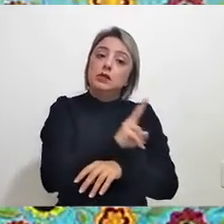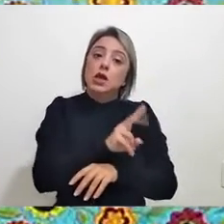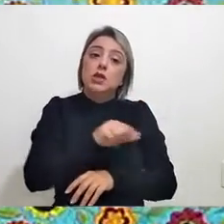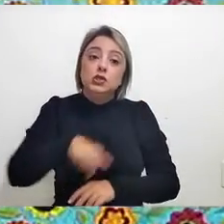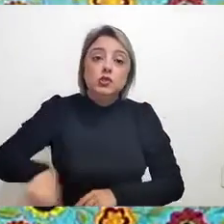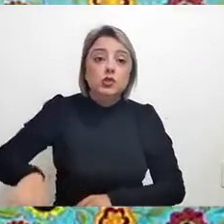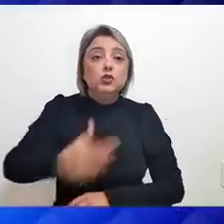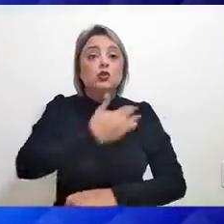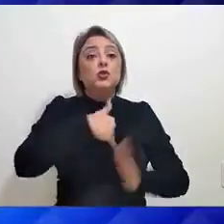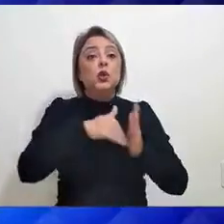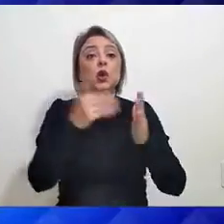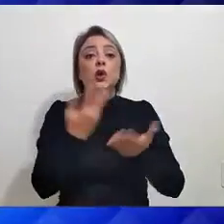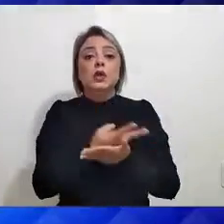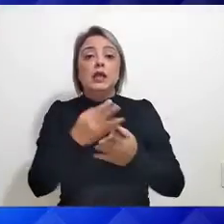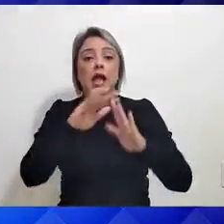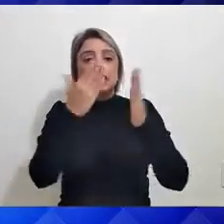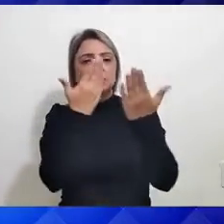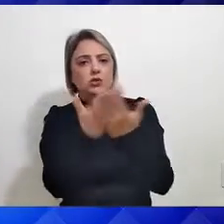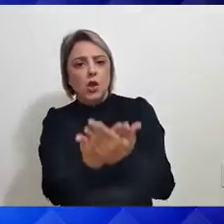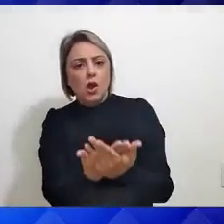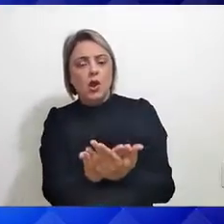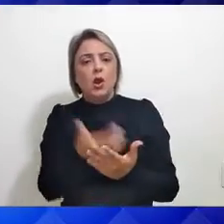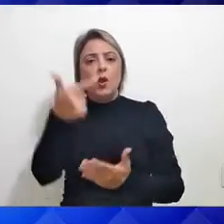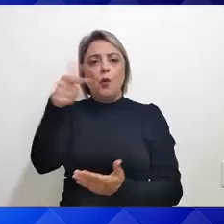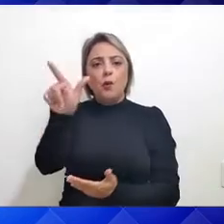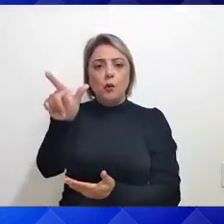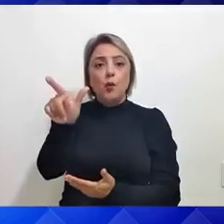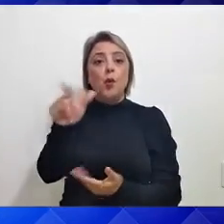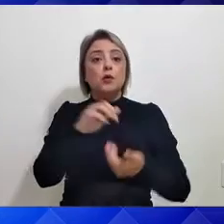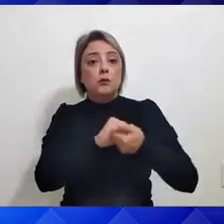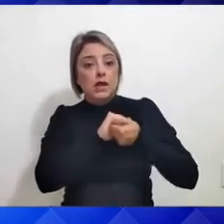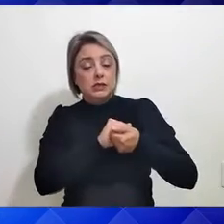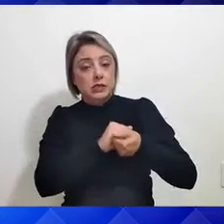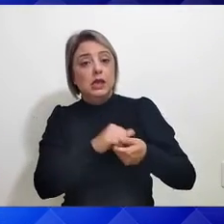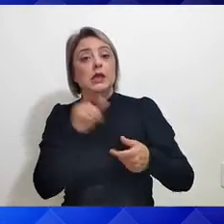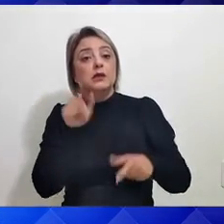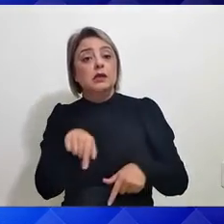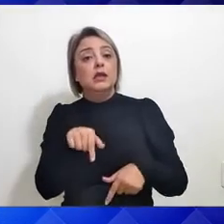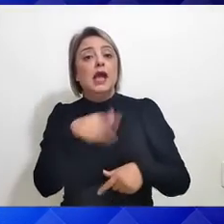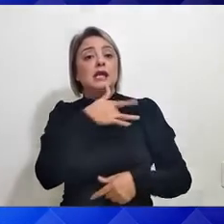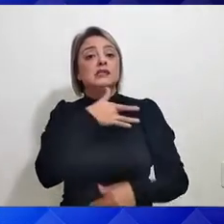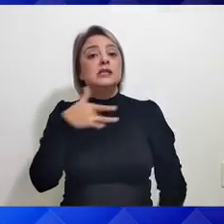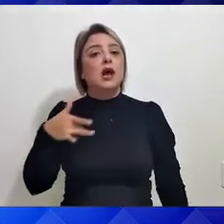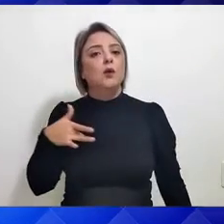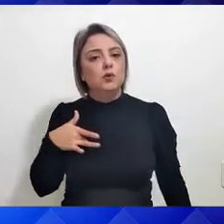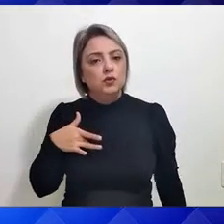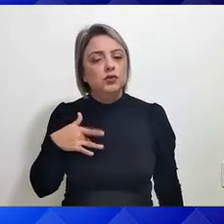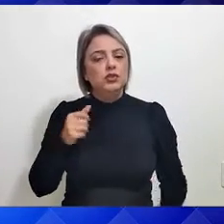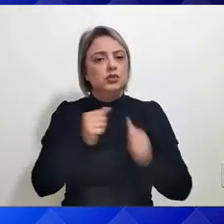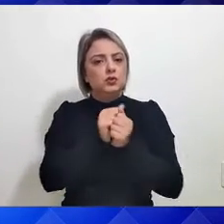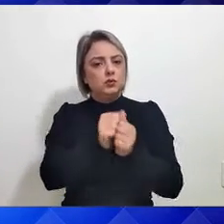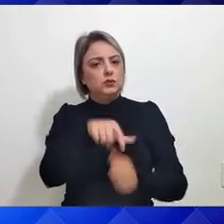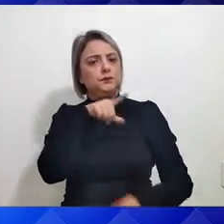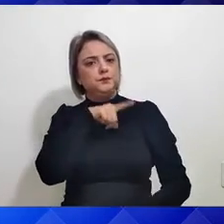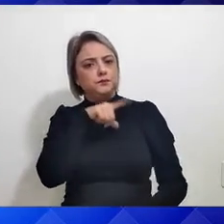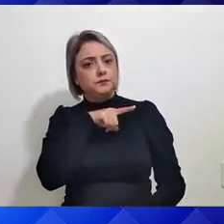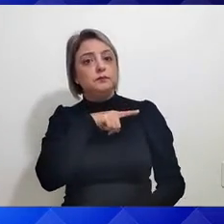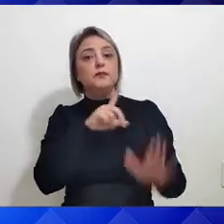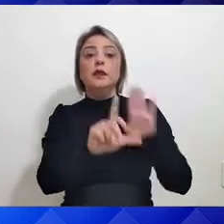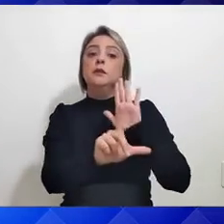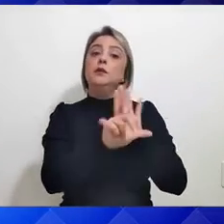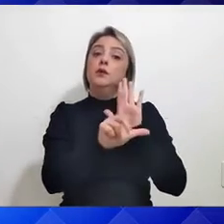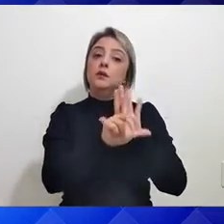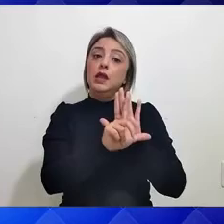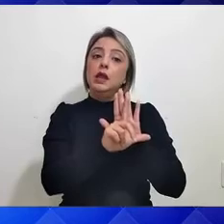gente prevenir. Mônica, eu queria encerrar, mas antes, com mais uma pergunta